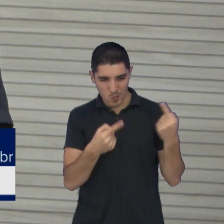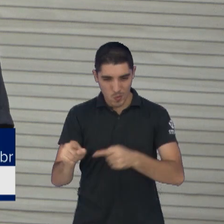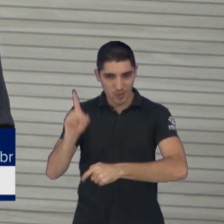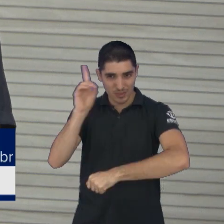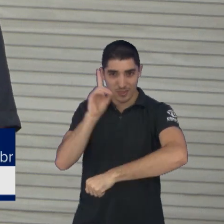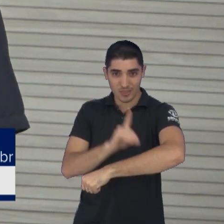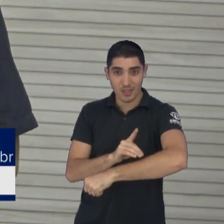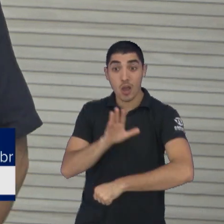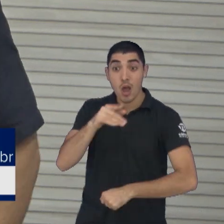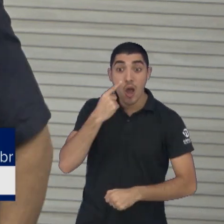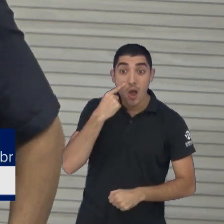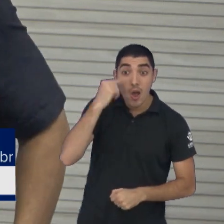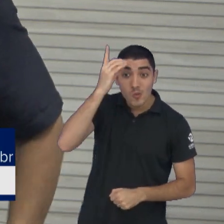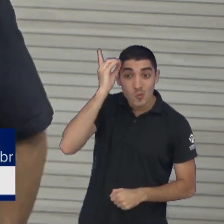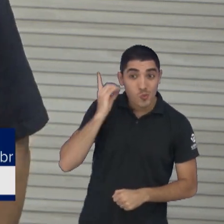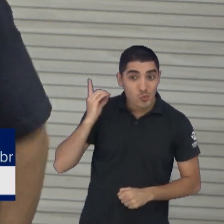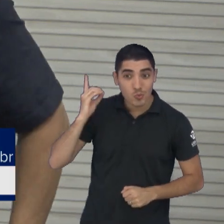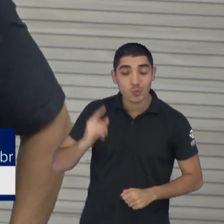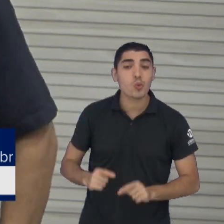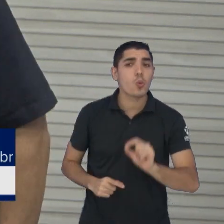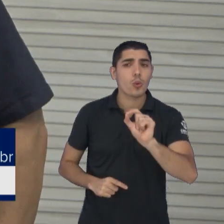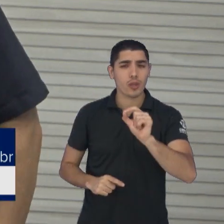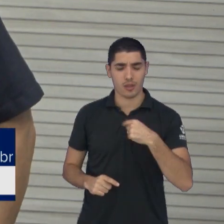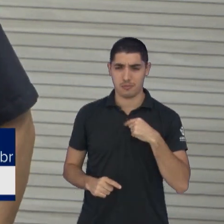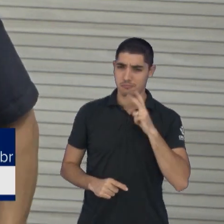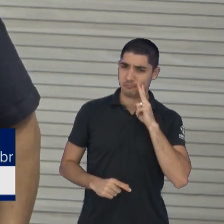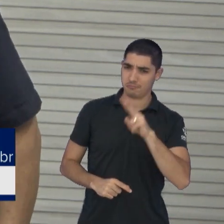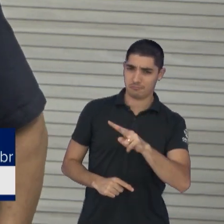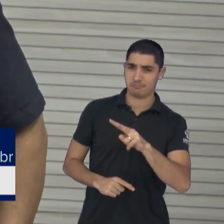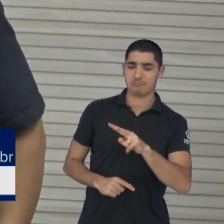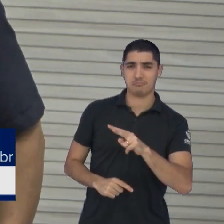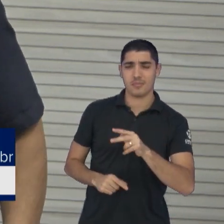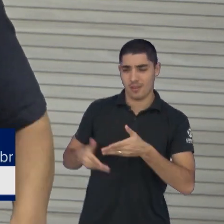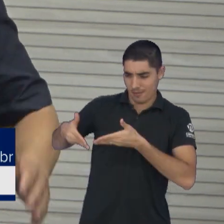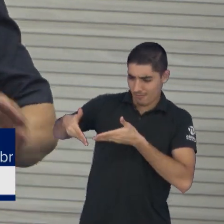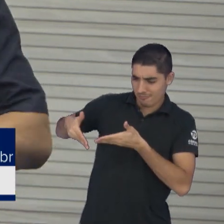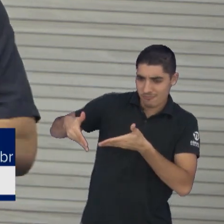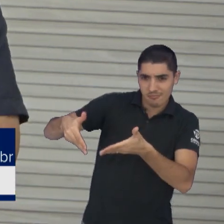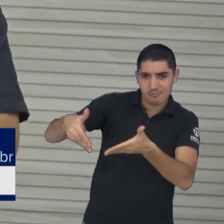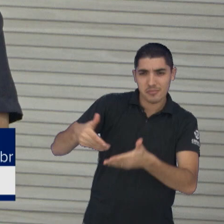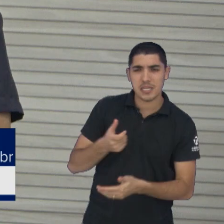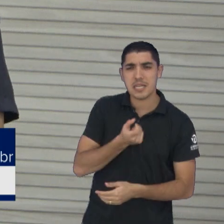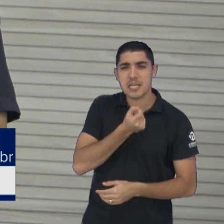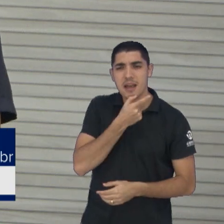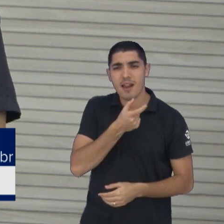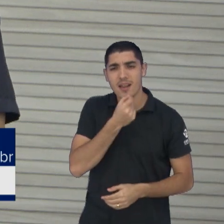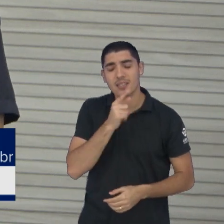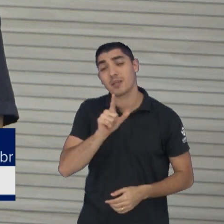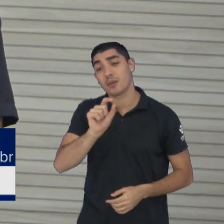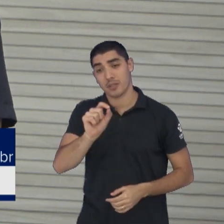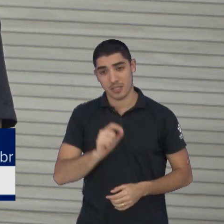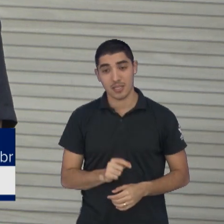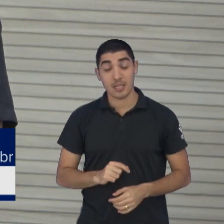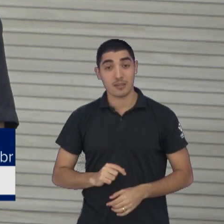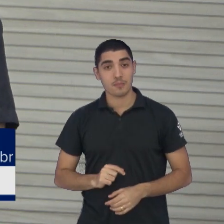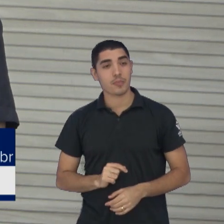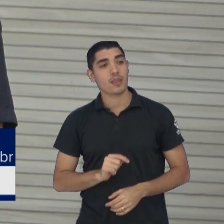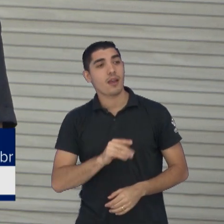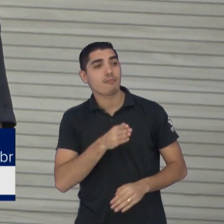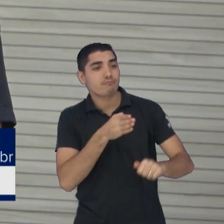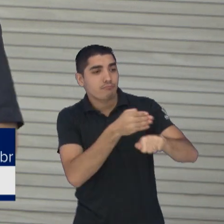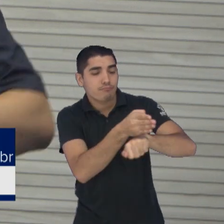Dulce, foi muito engraçado. Bom, eles batendo na casa para poder